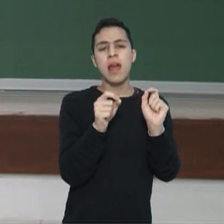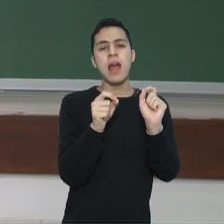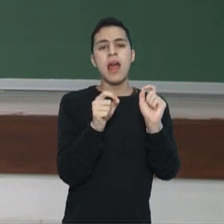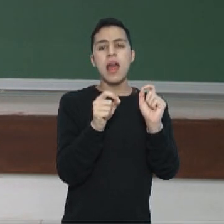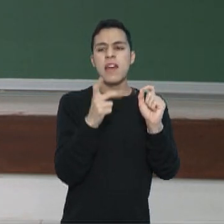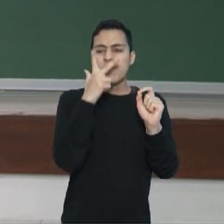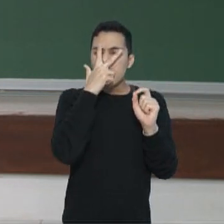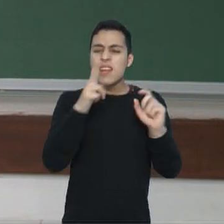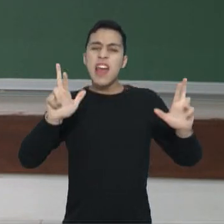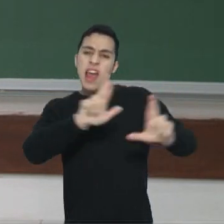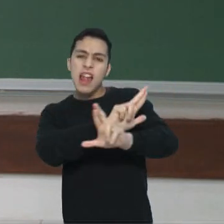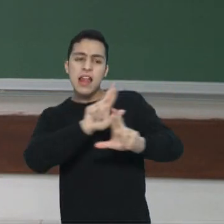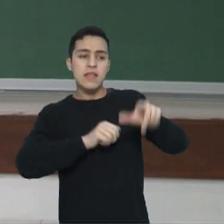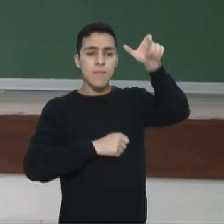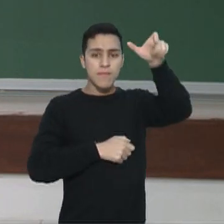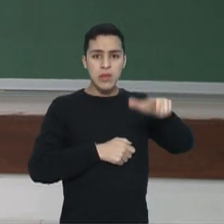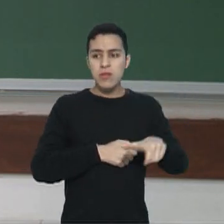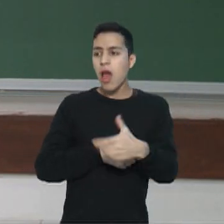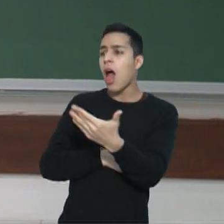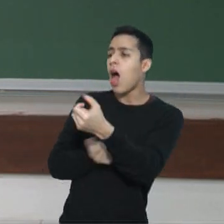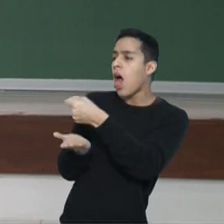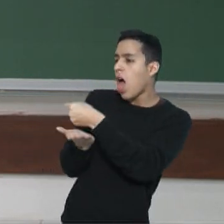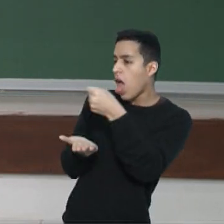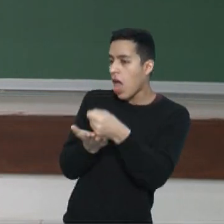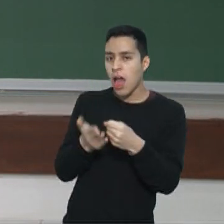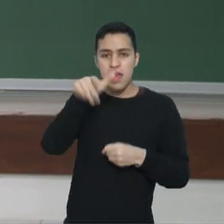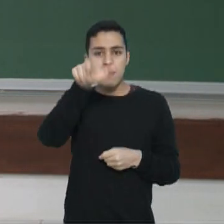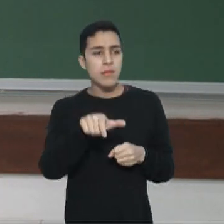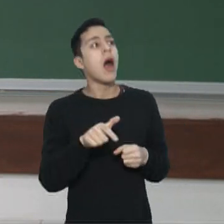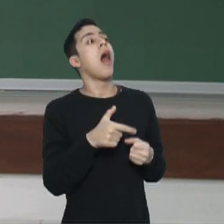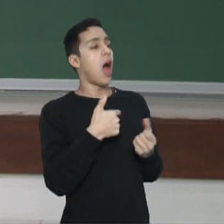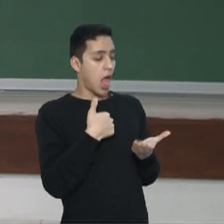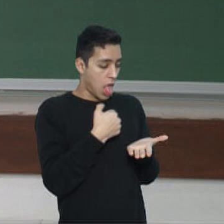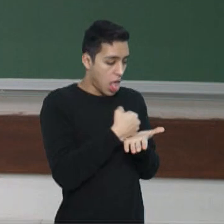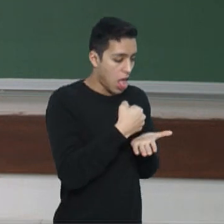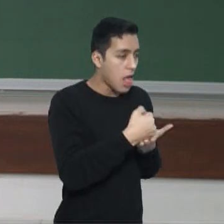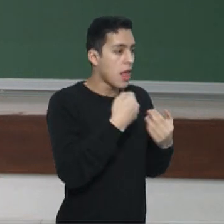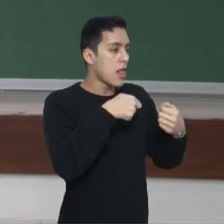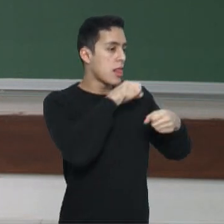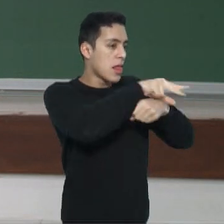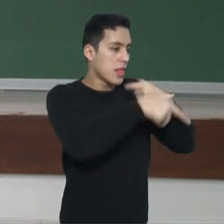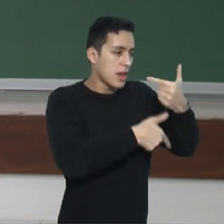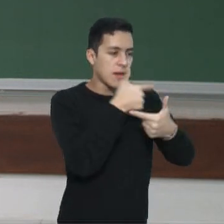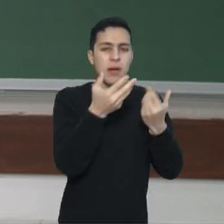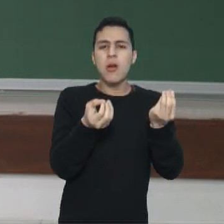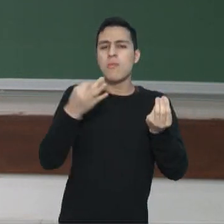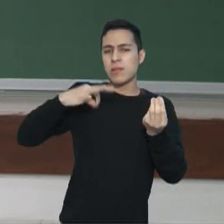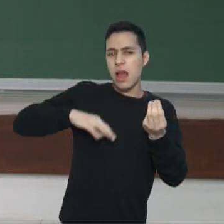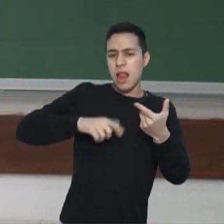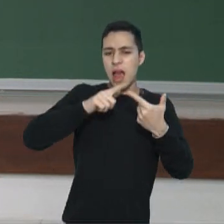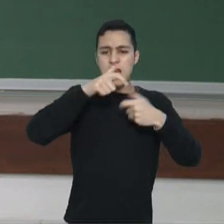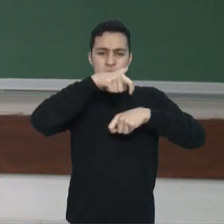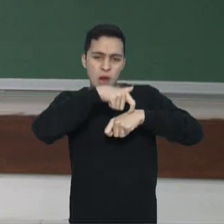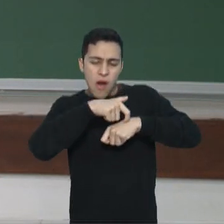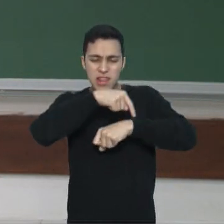relação de empregador e trabalhador, empregador e empregado, certo? Questão de férias, de salários, de